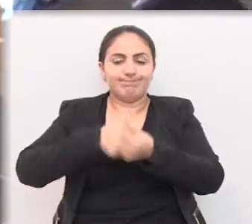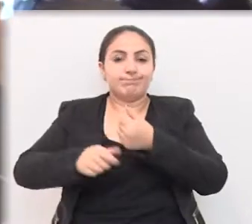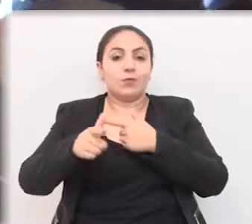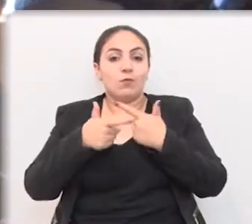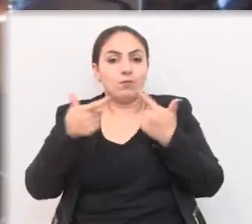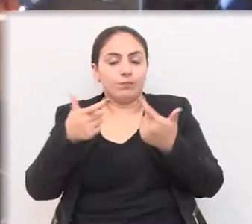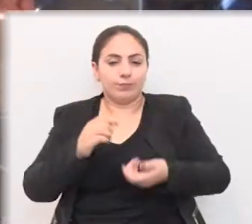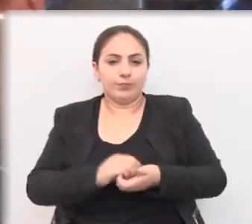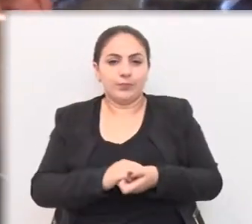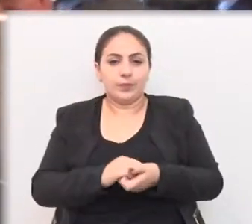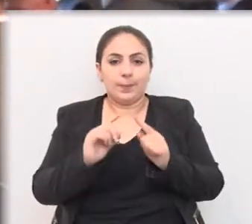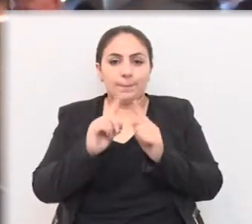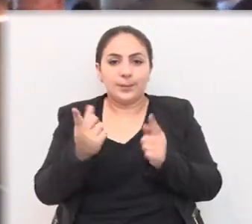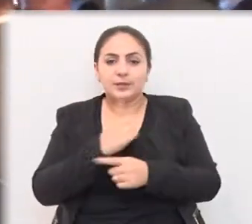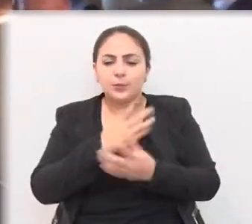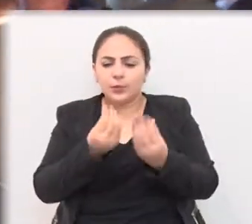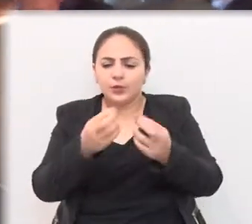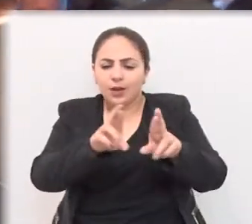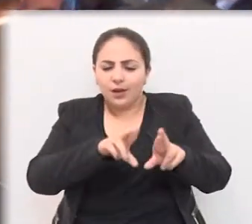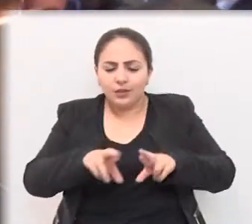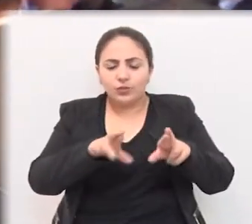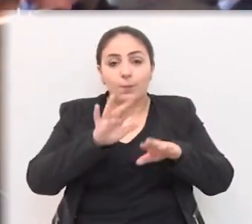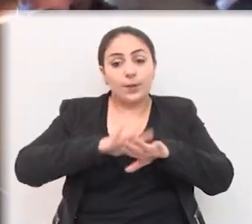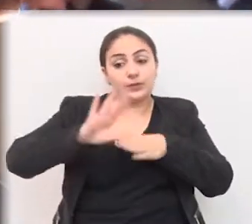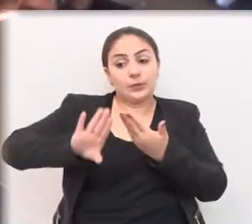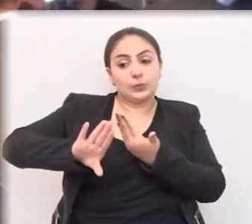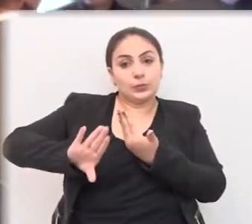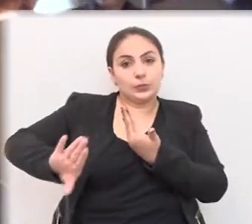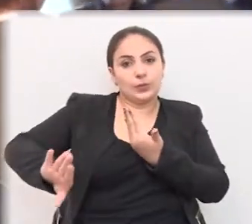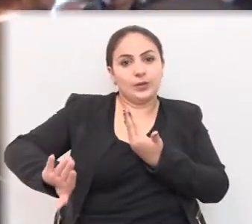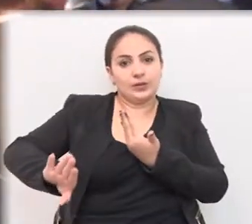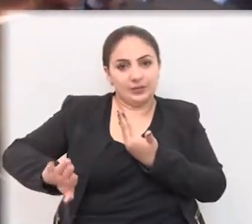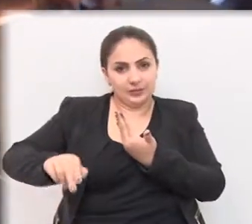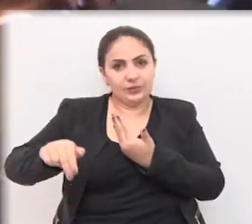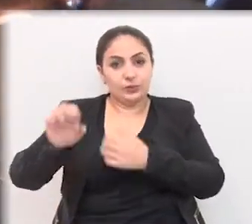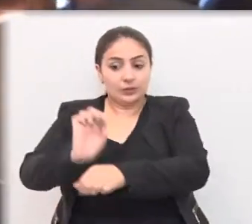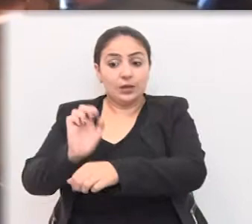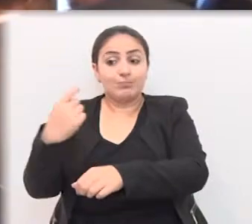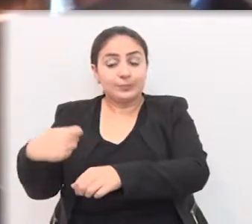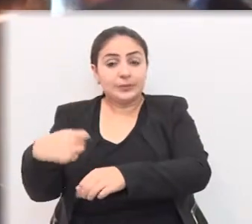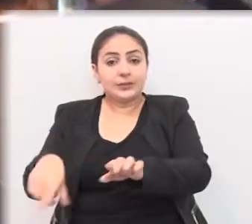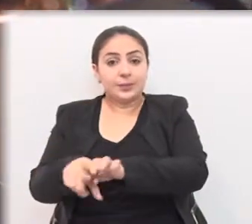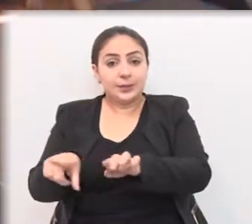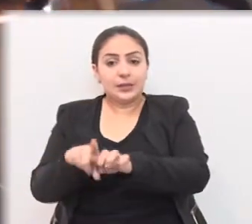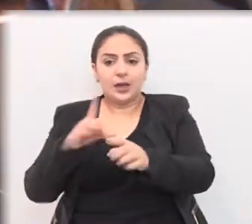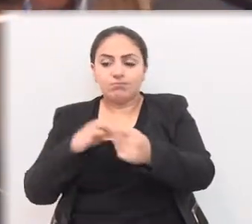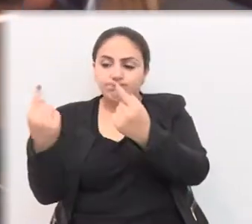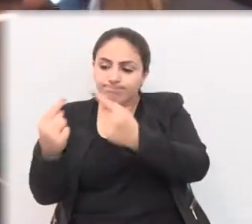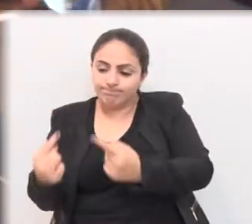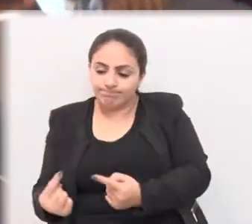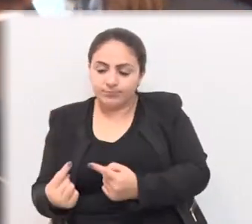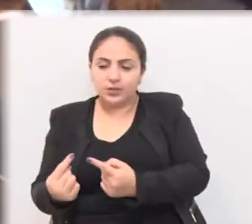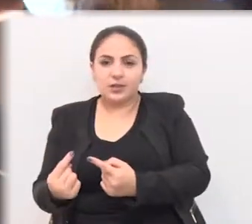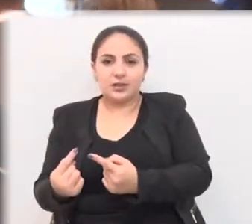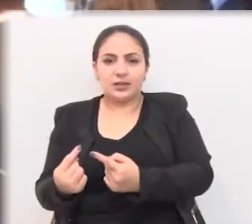forte. Só que existem regiões mais afastadas no norte do estado que também precisam ter a sua estrutura